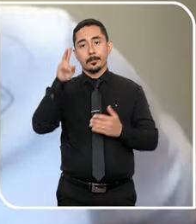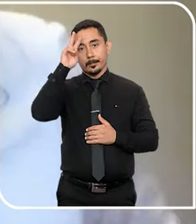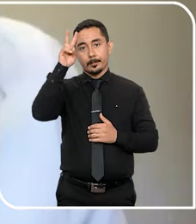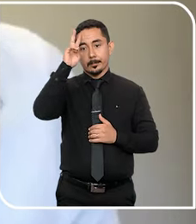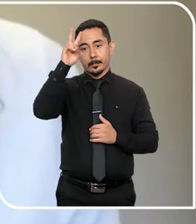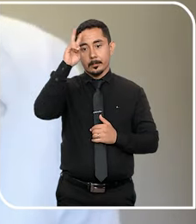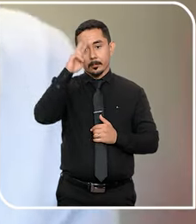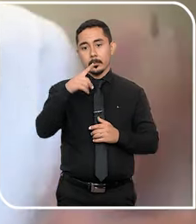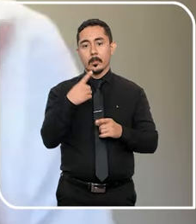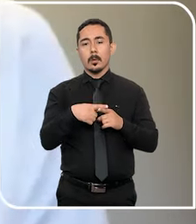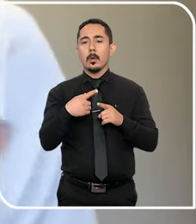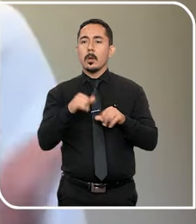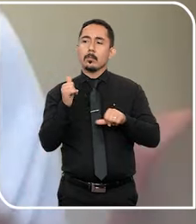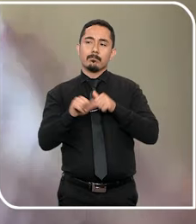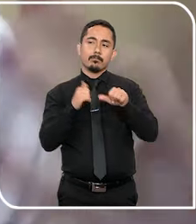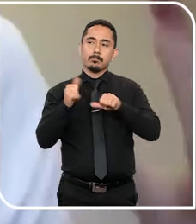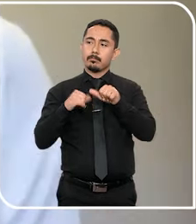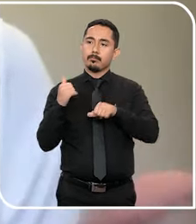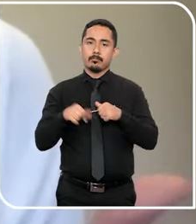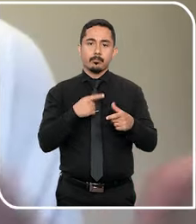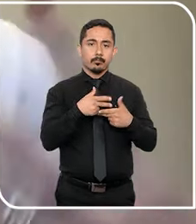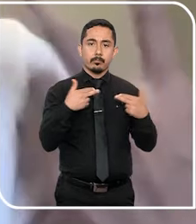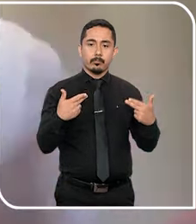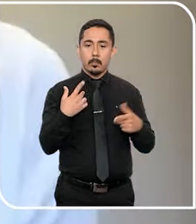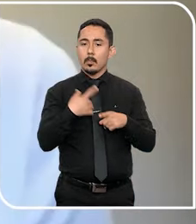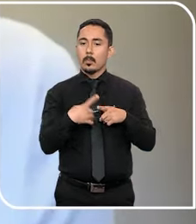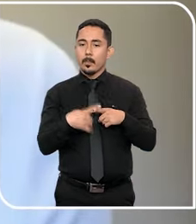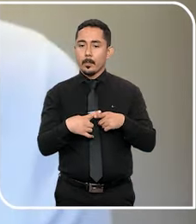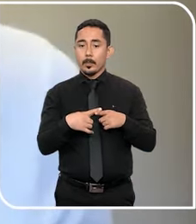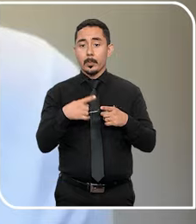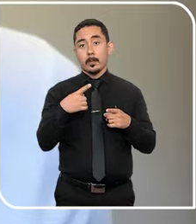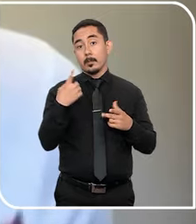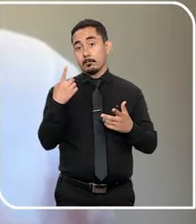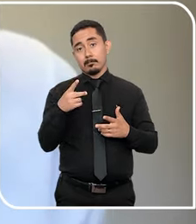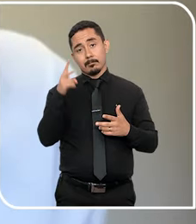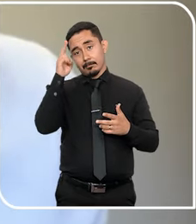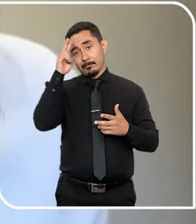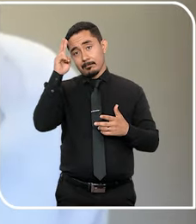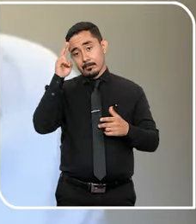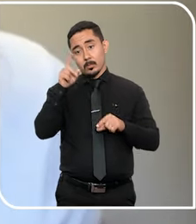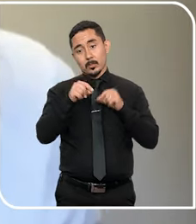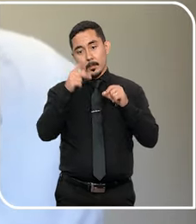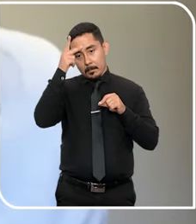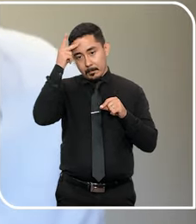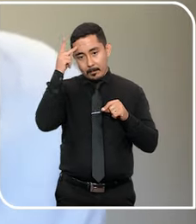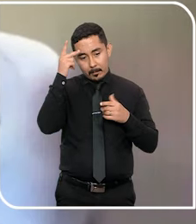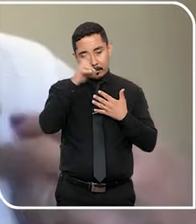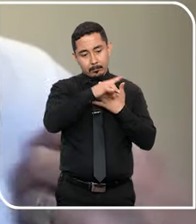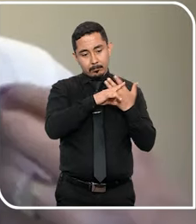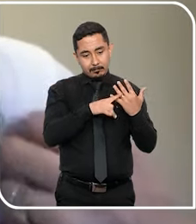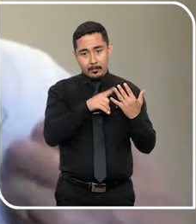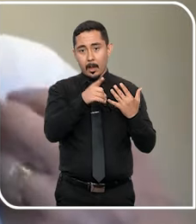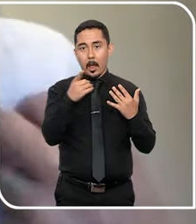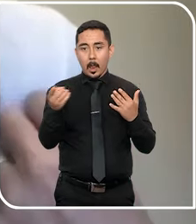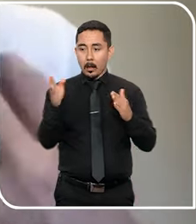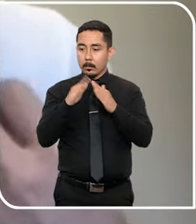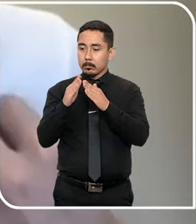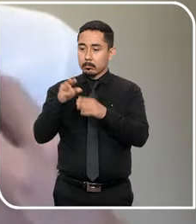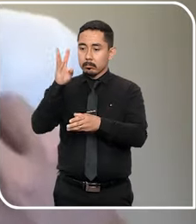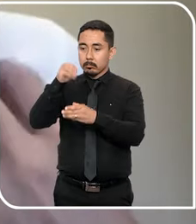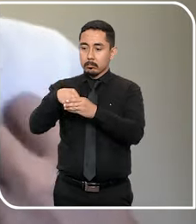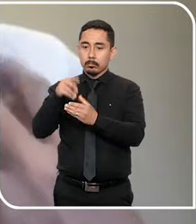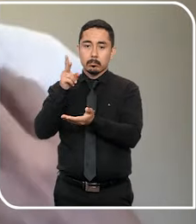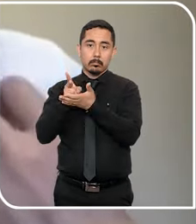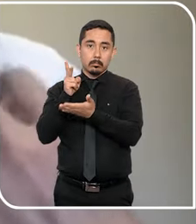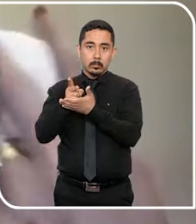sobre o histórico né Por que que tem mudado por que isso tem sido presente Porque historicamente a pessoa com deficiência ela não saía